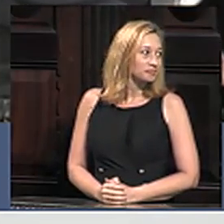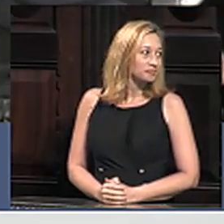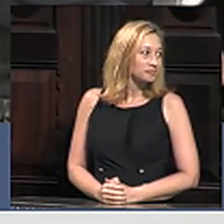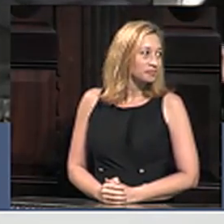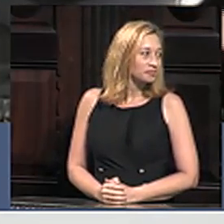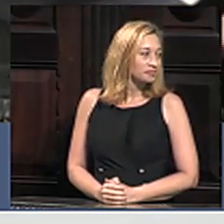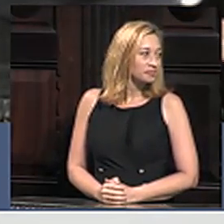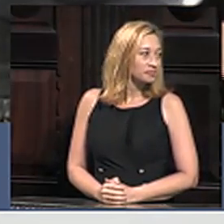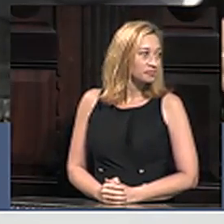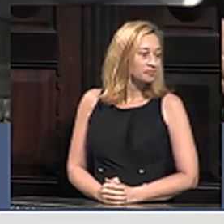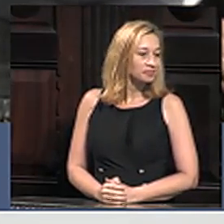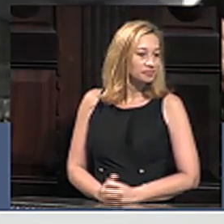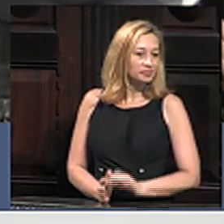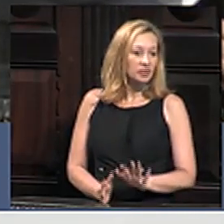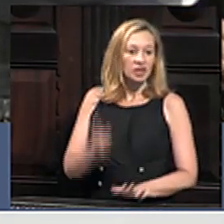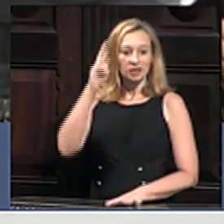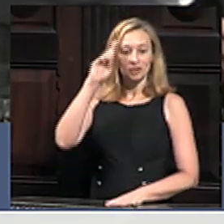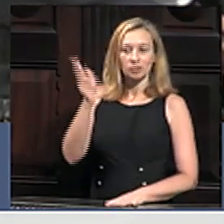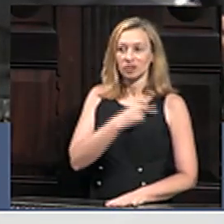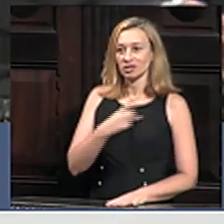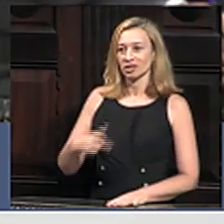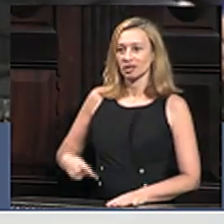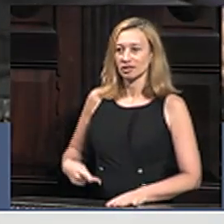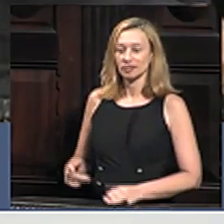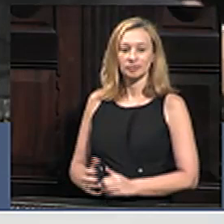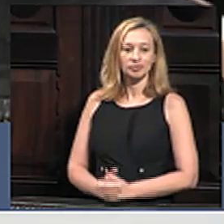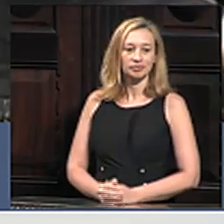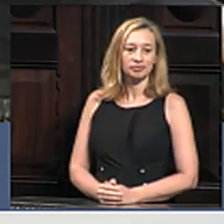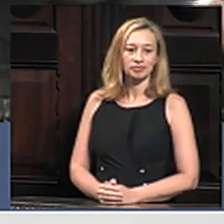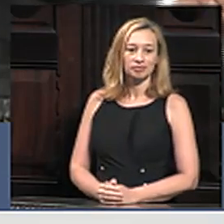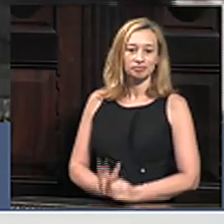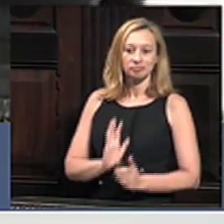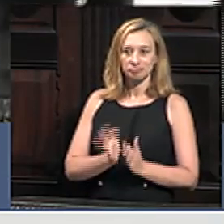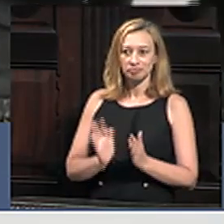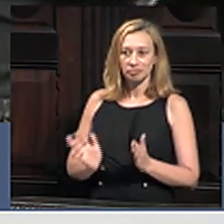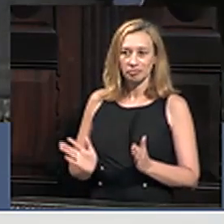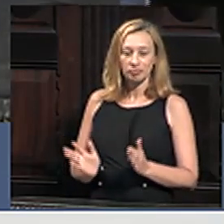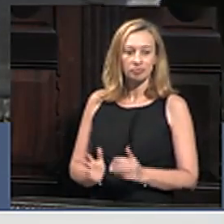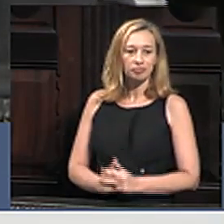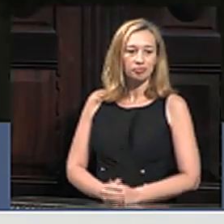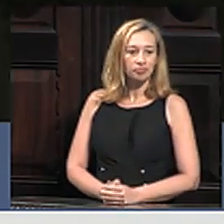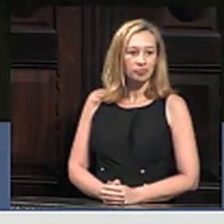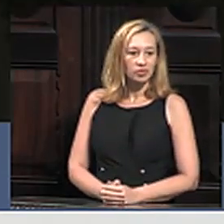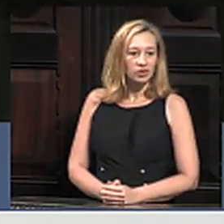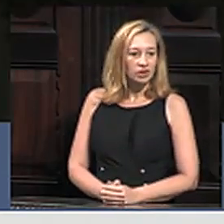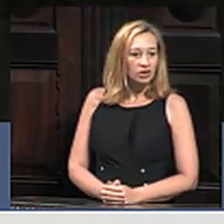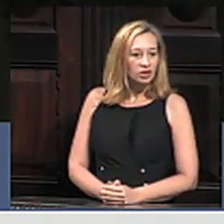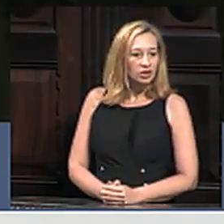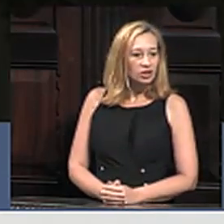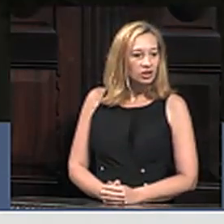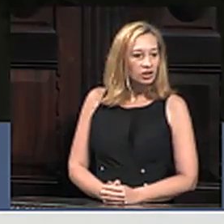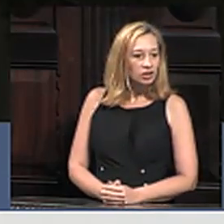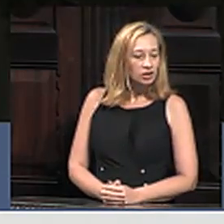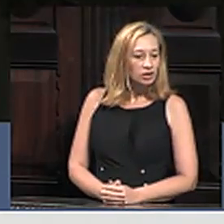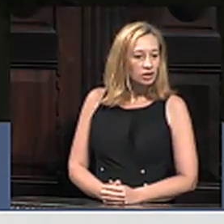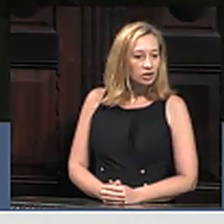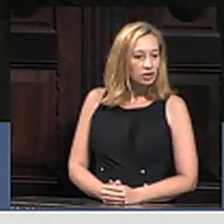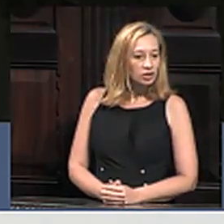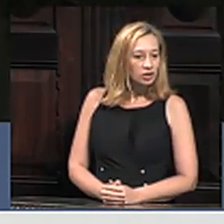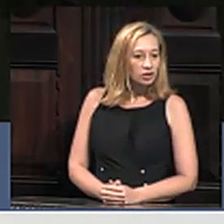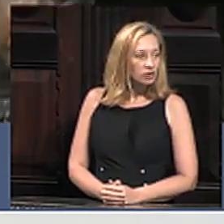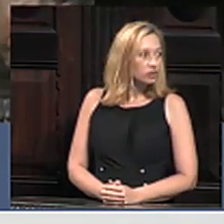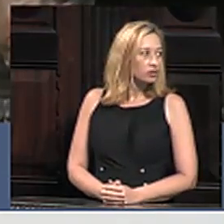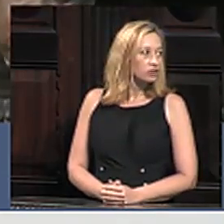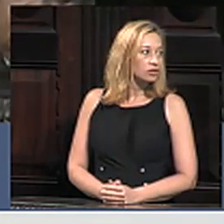Tem que colher parecer. Senhor presidente, questão de ordem. Falta de quórum, mas tem que colher parecer. É isso que eu acabei